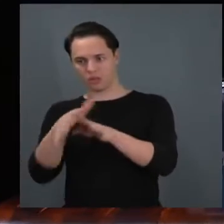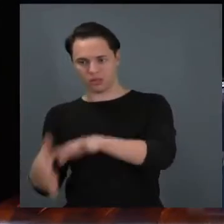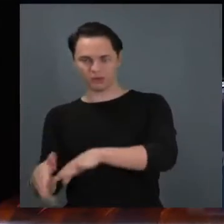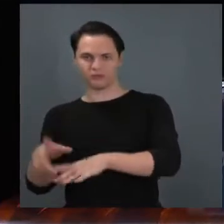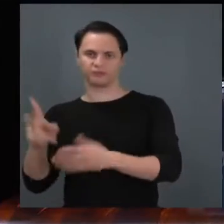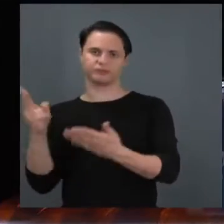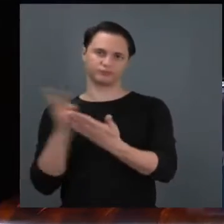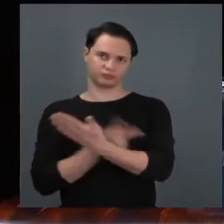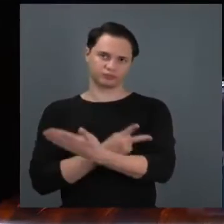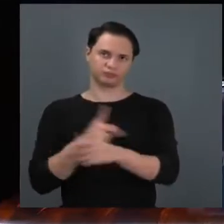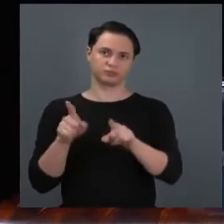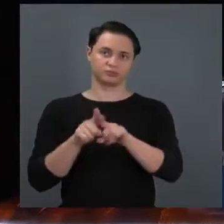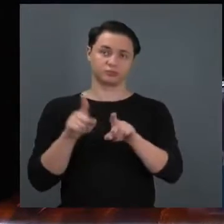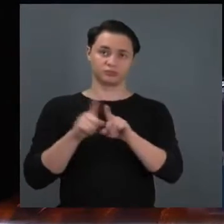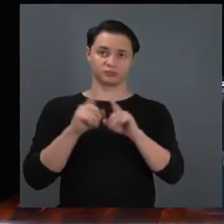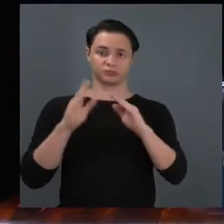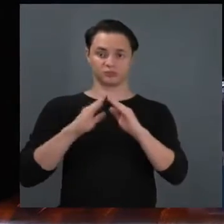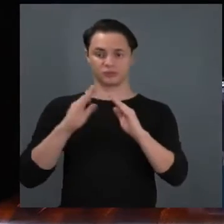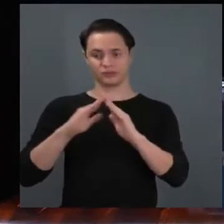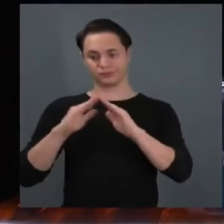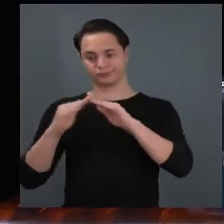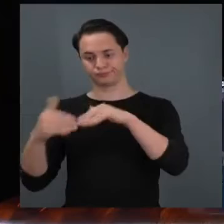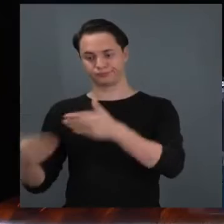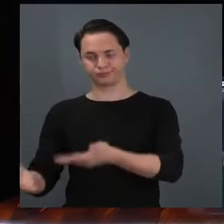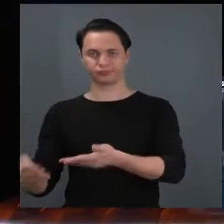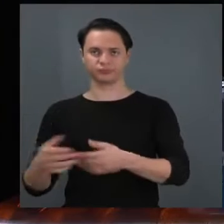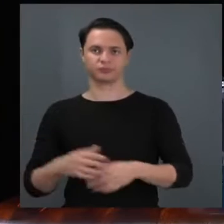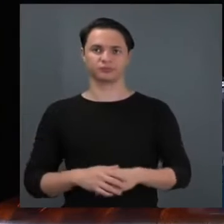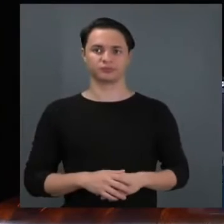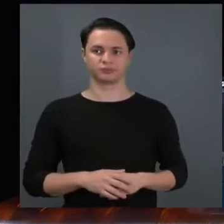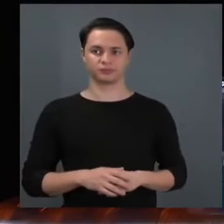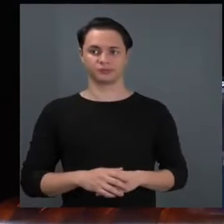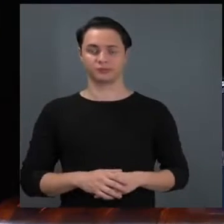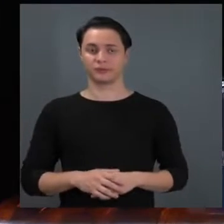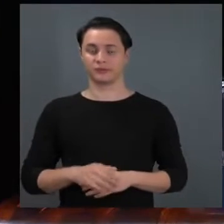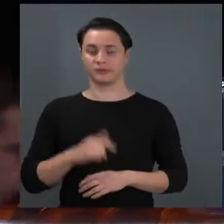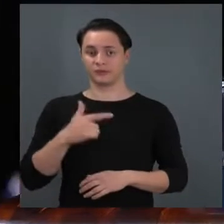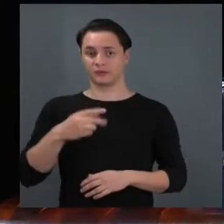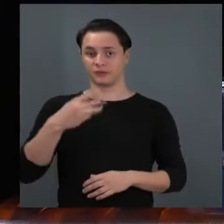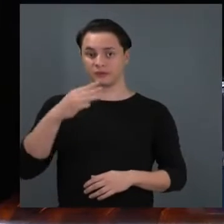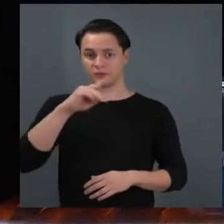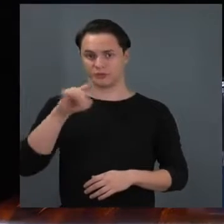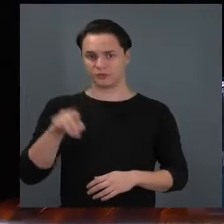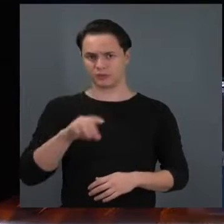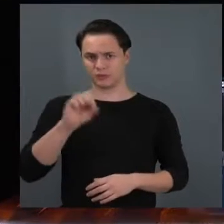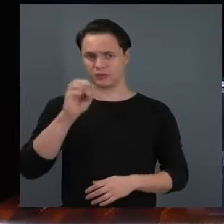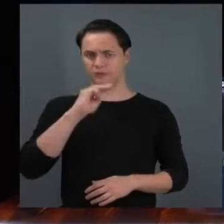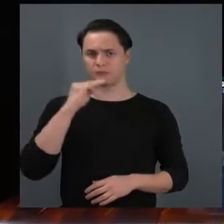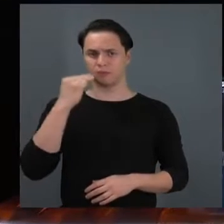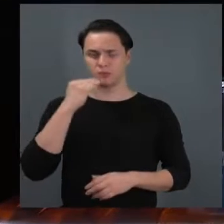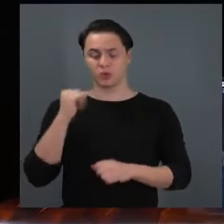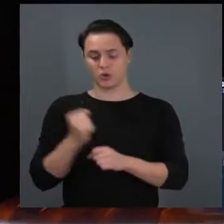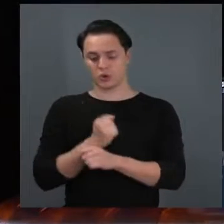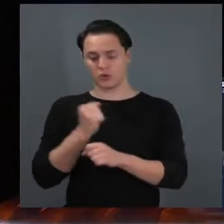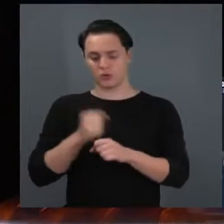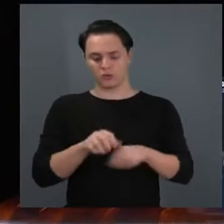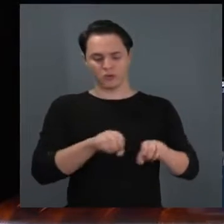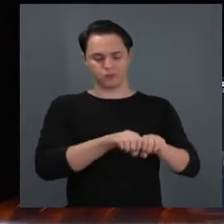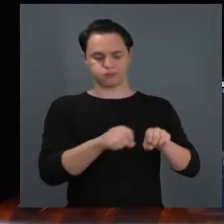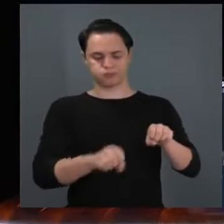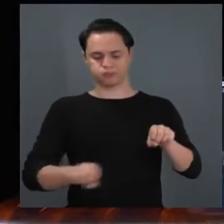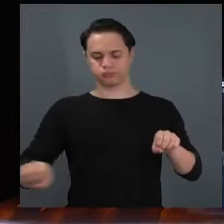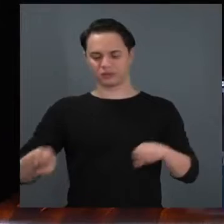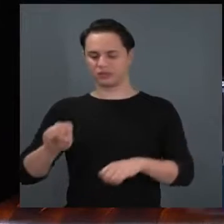estradas e das casas, varrendo casas inteiras. 23,8 milhões para a obra de saneamento em áreas